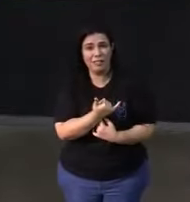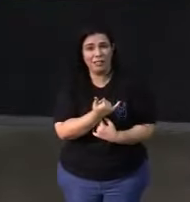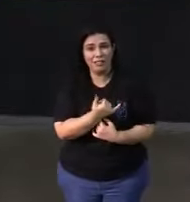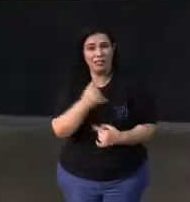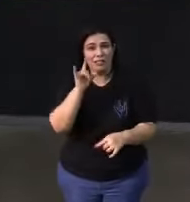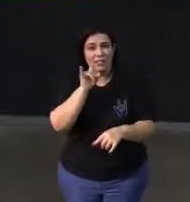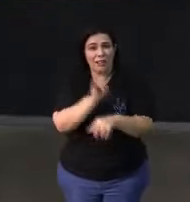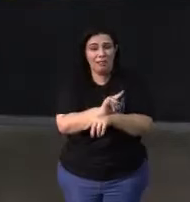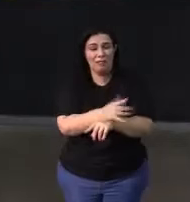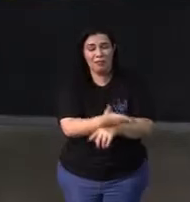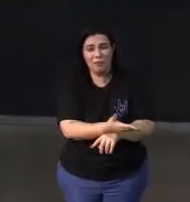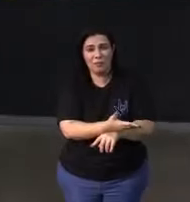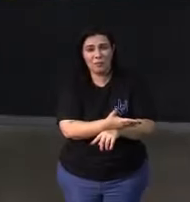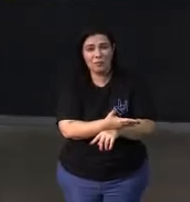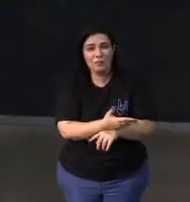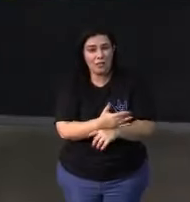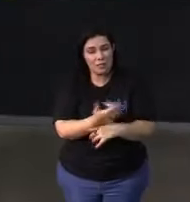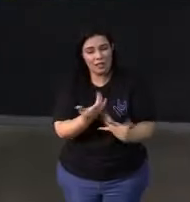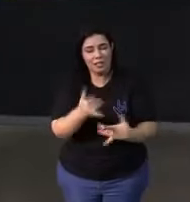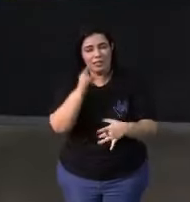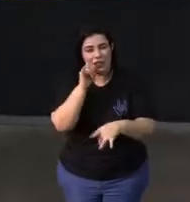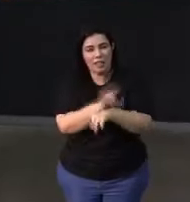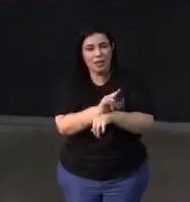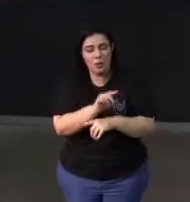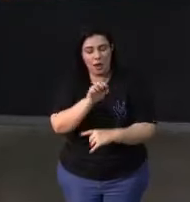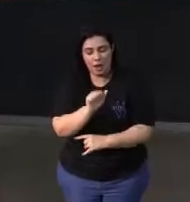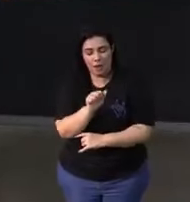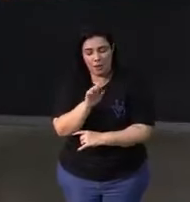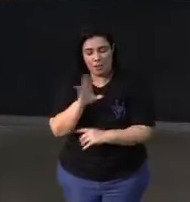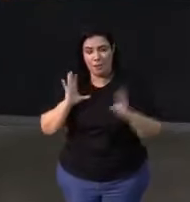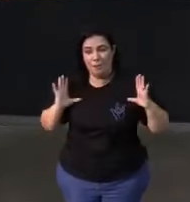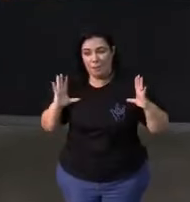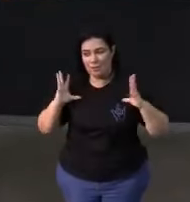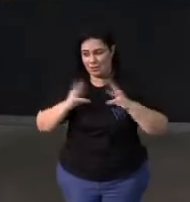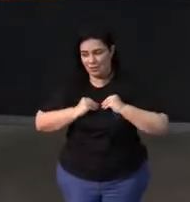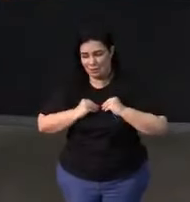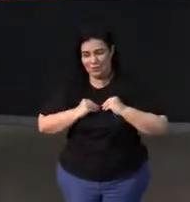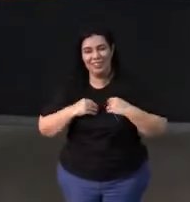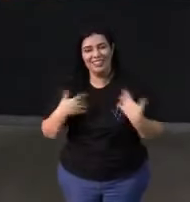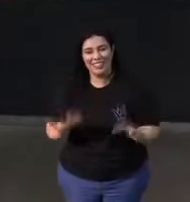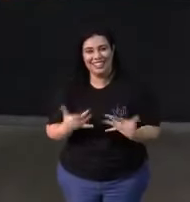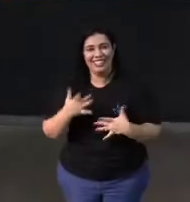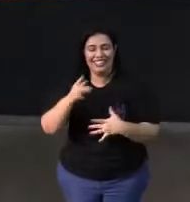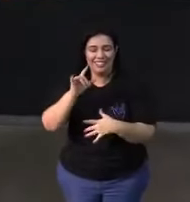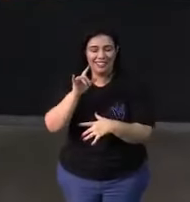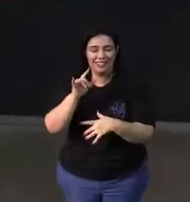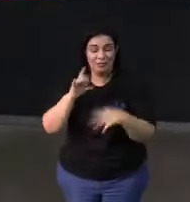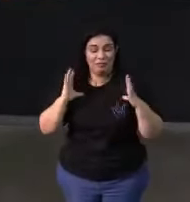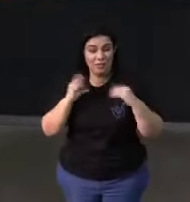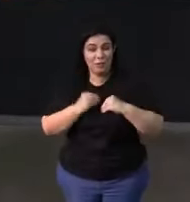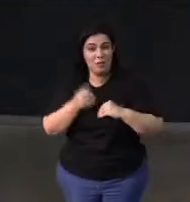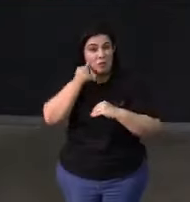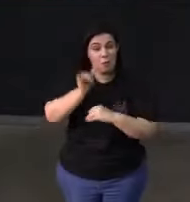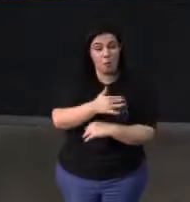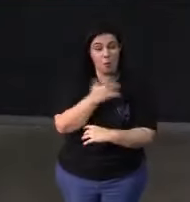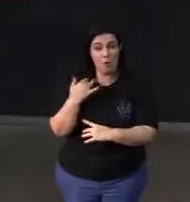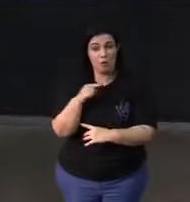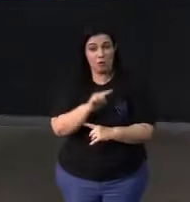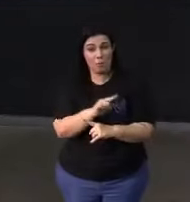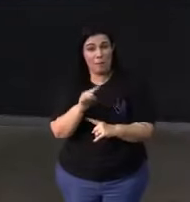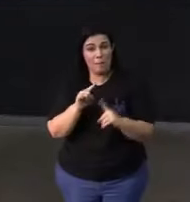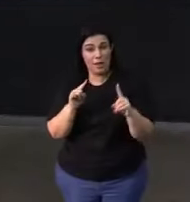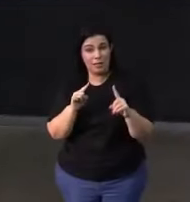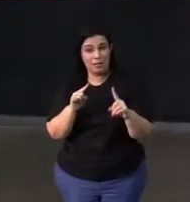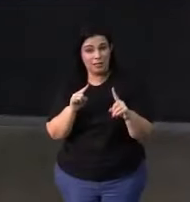as suas concubinas. Ele traiu Absalão, e ele tentou intervir para que Absalão não fosse morto, apesar de não ter